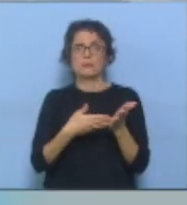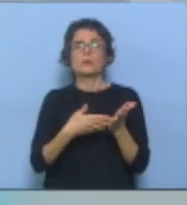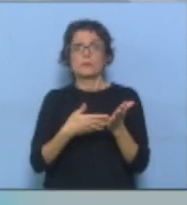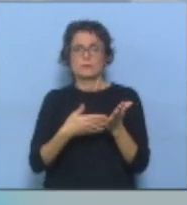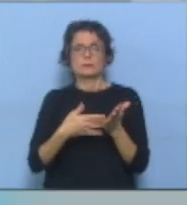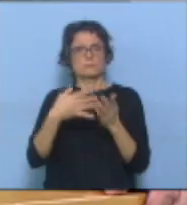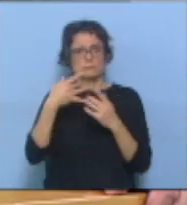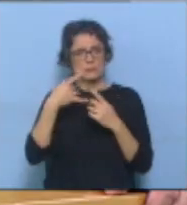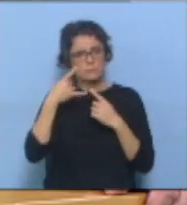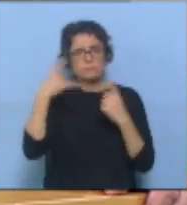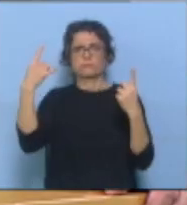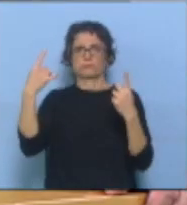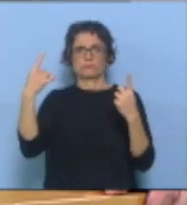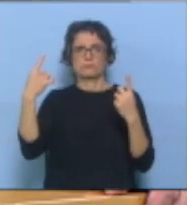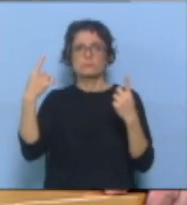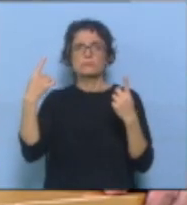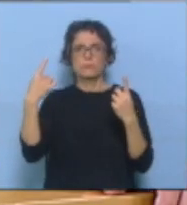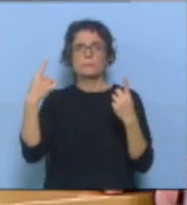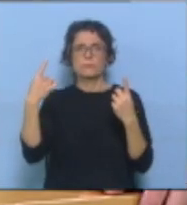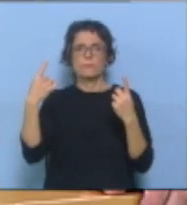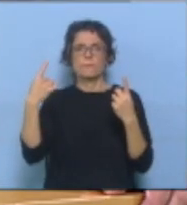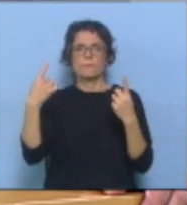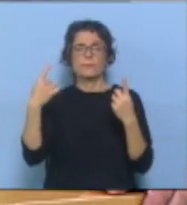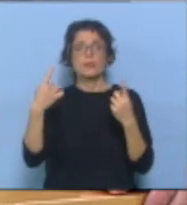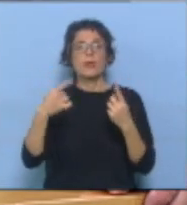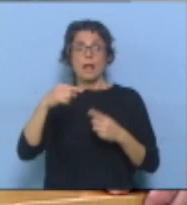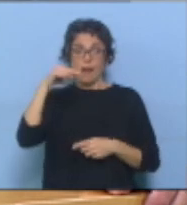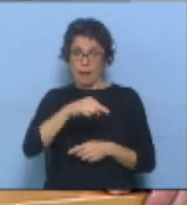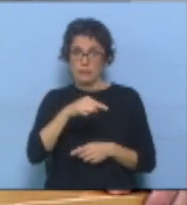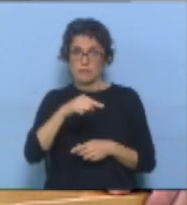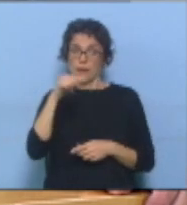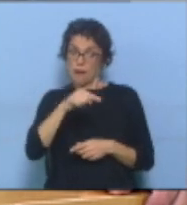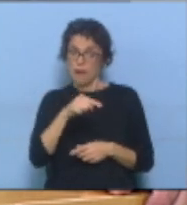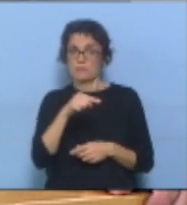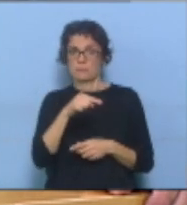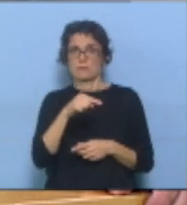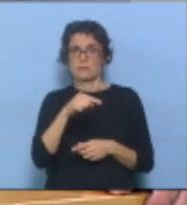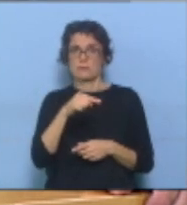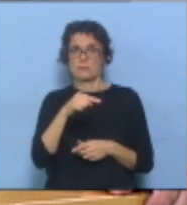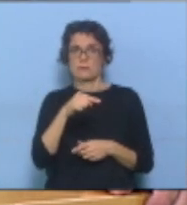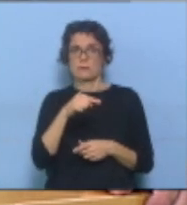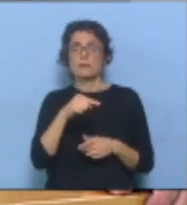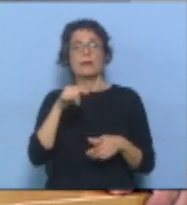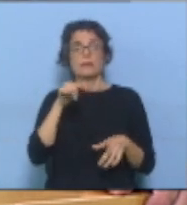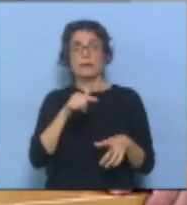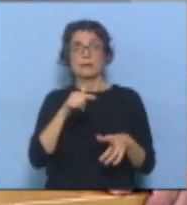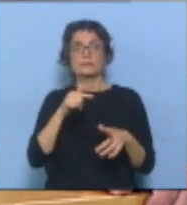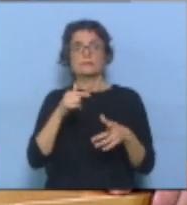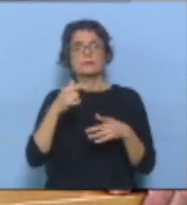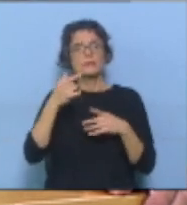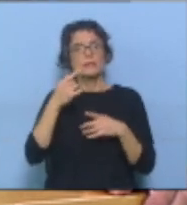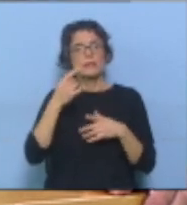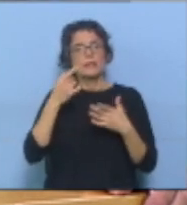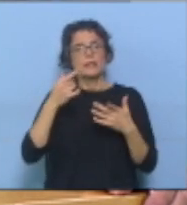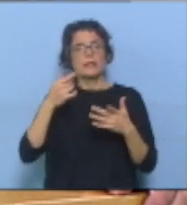olha, este amigo, meus caros amigos, este que está a ser batizado, vai ser o servo sofredor. Vai ser